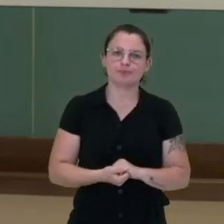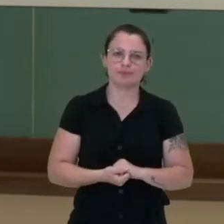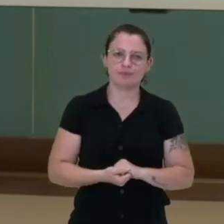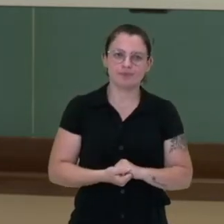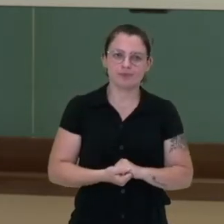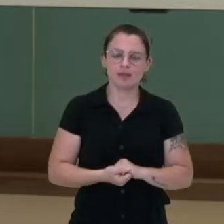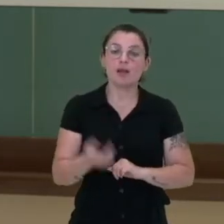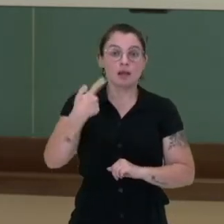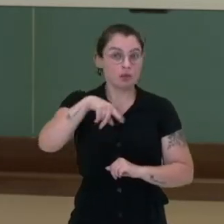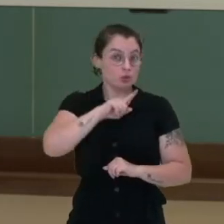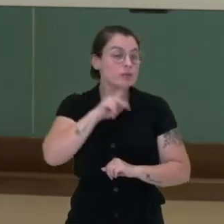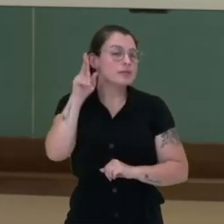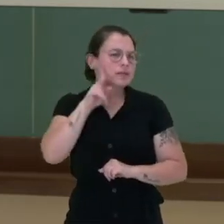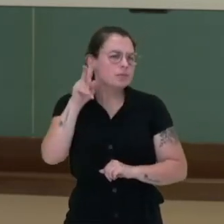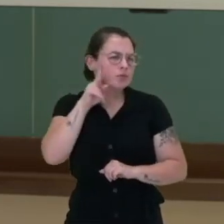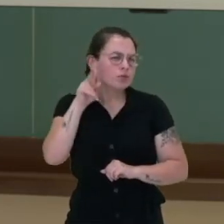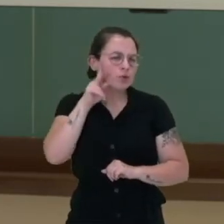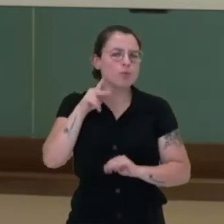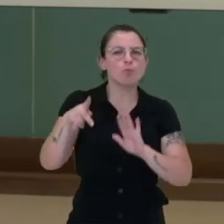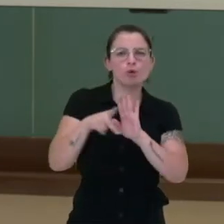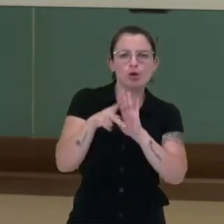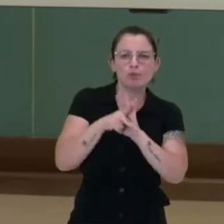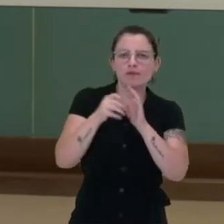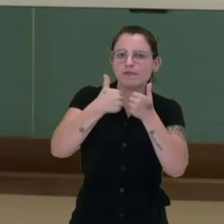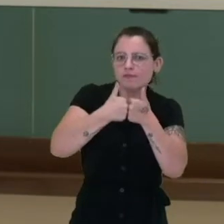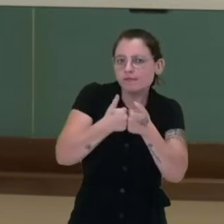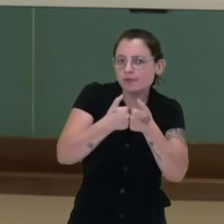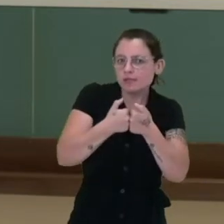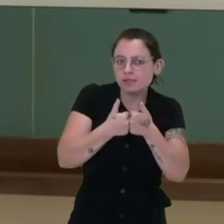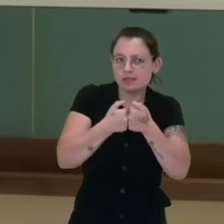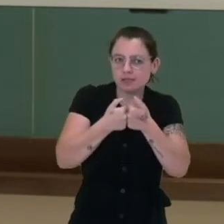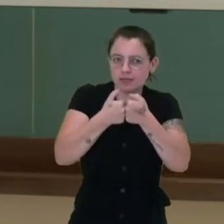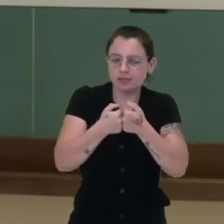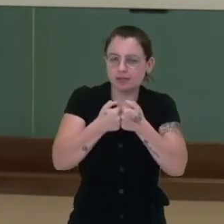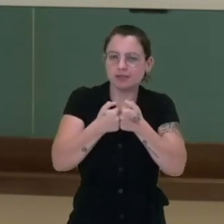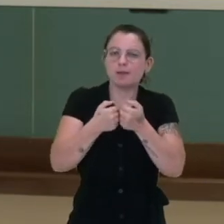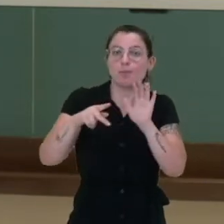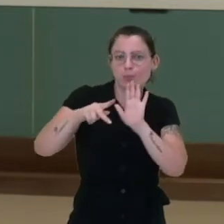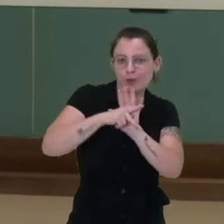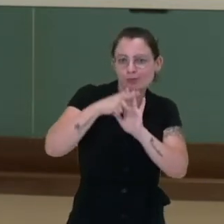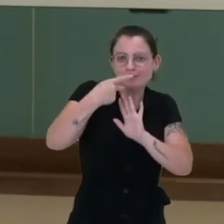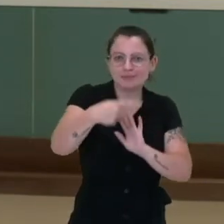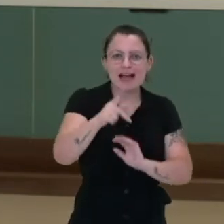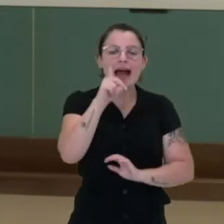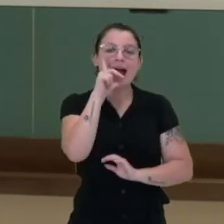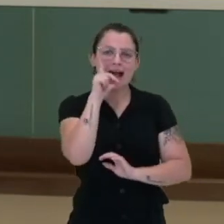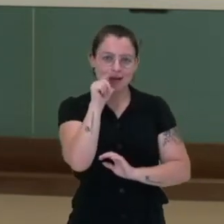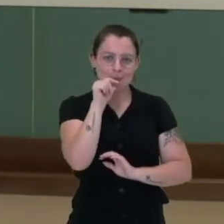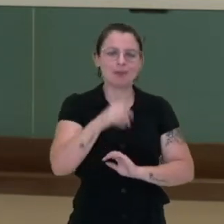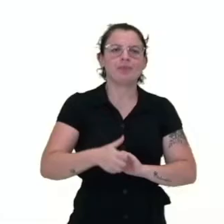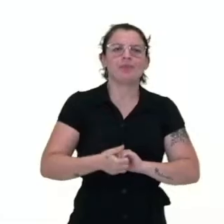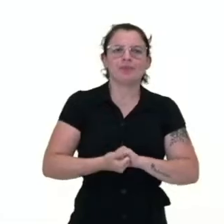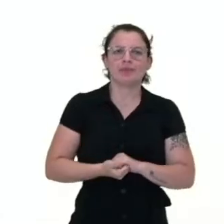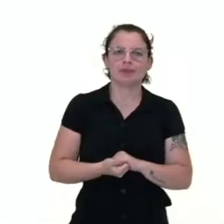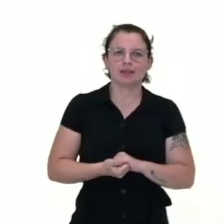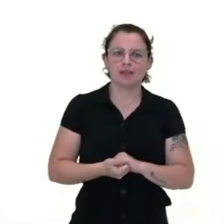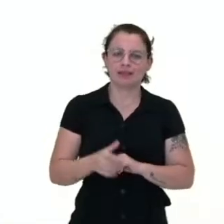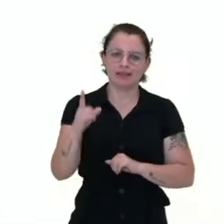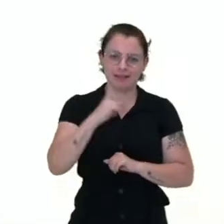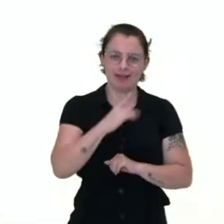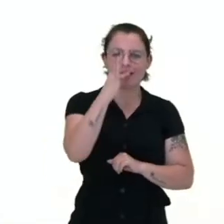Vamos relembrar os estados físicos e, respectivamente, as suas transformações?